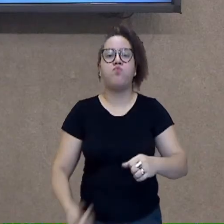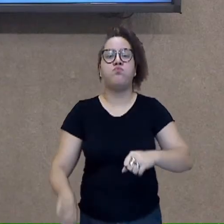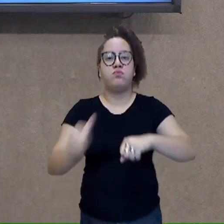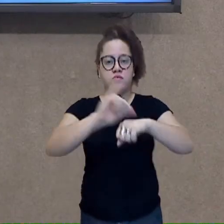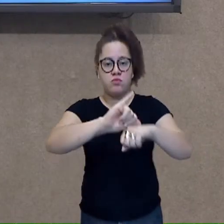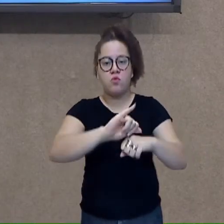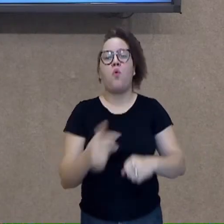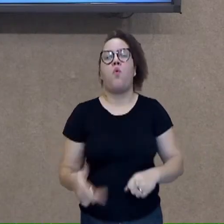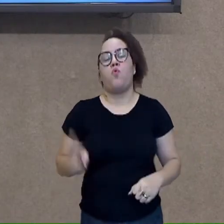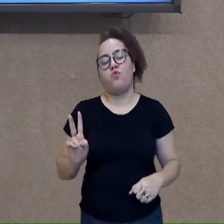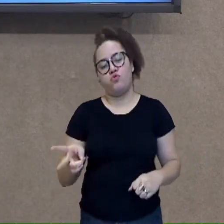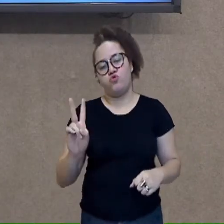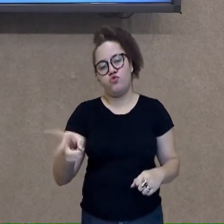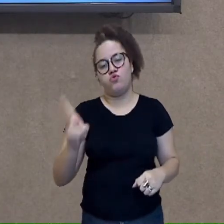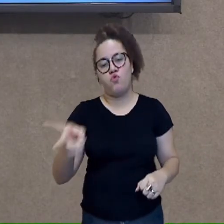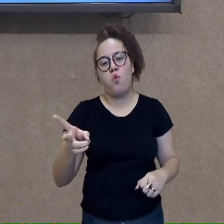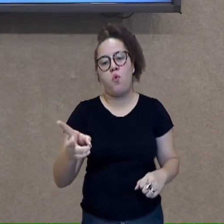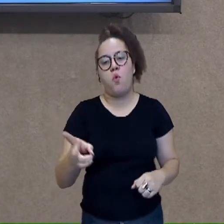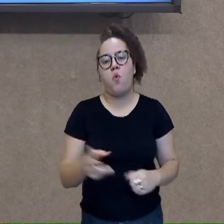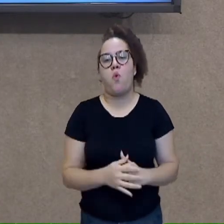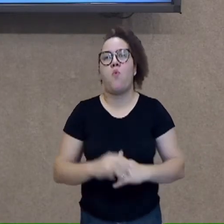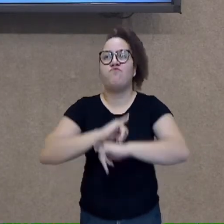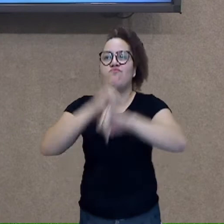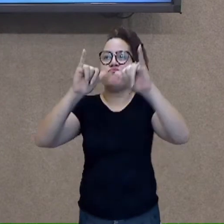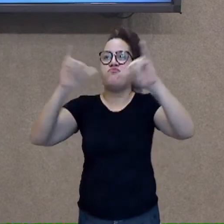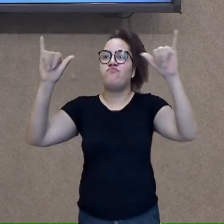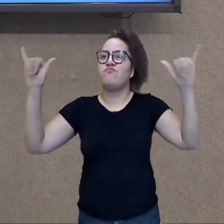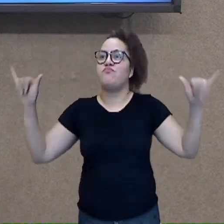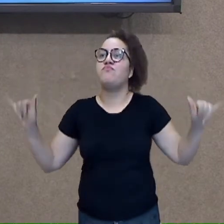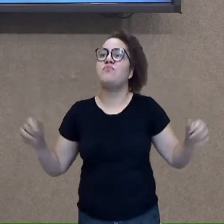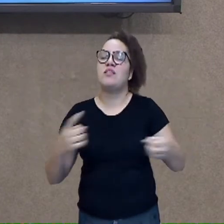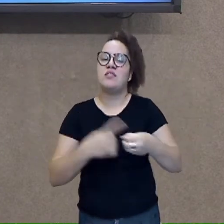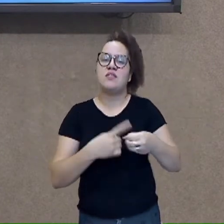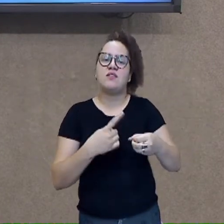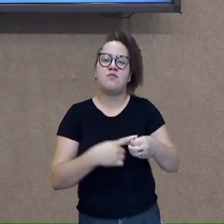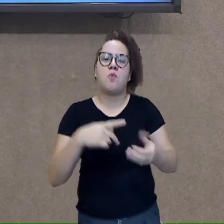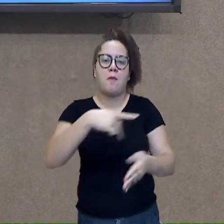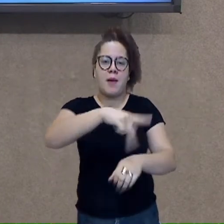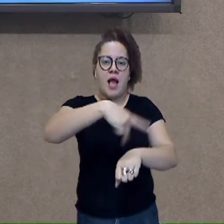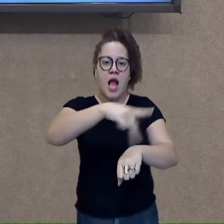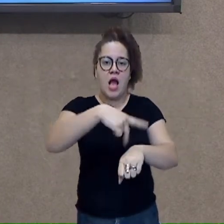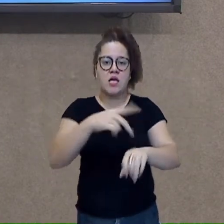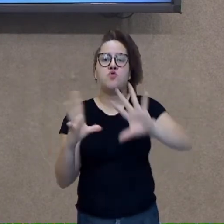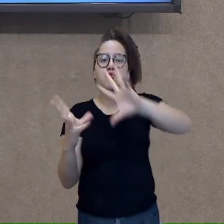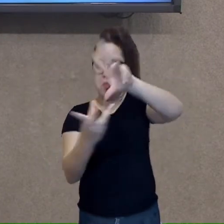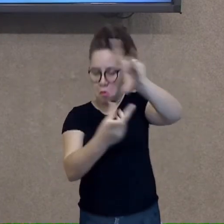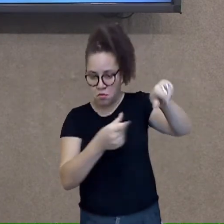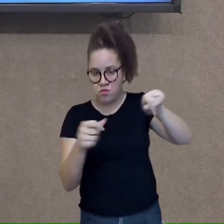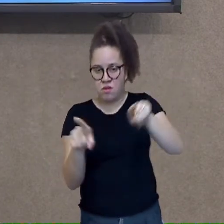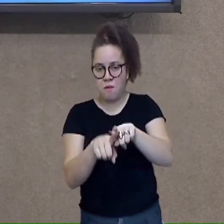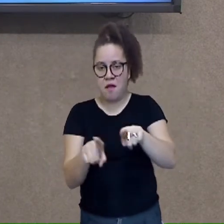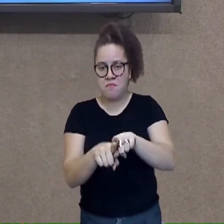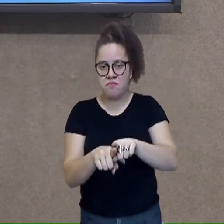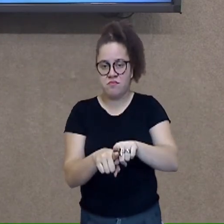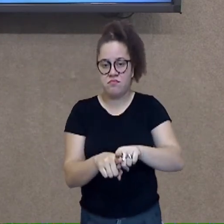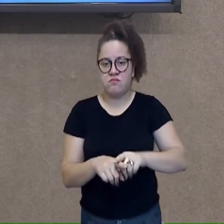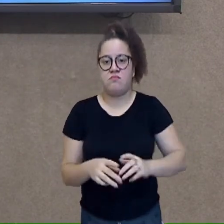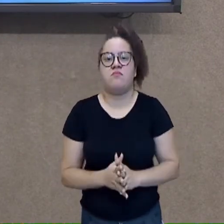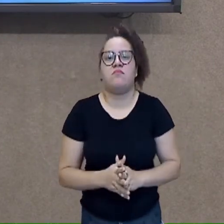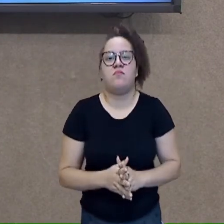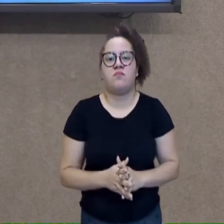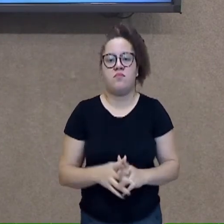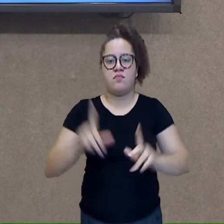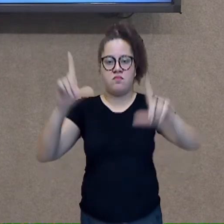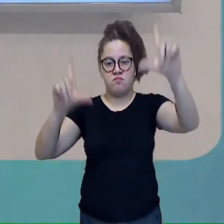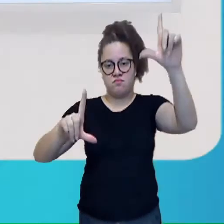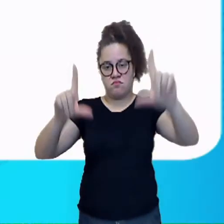em circulação, trazendo as informações do dia a dia, daquela cidade, do país ou até do mundo. Audiovisual.